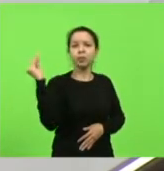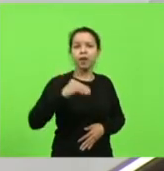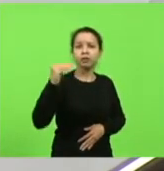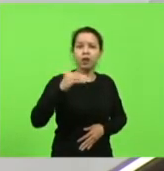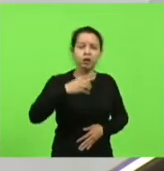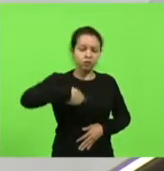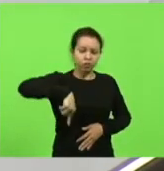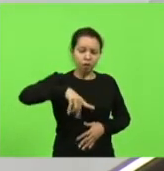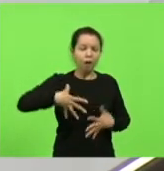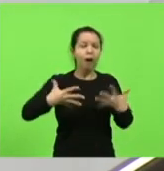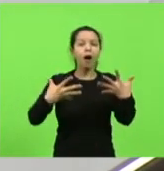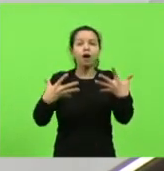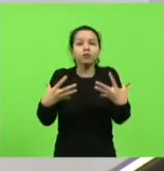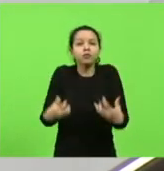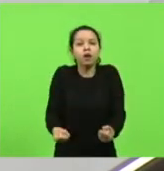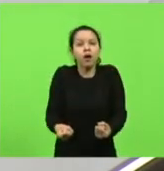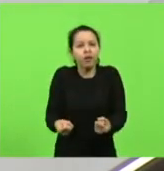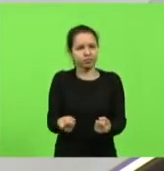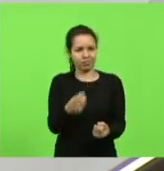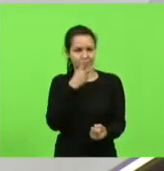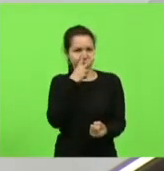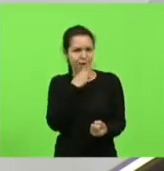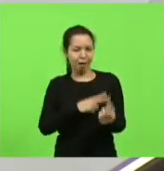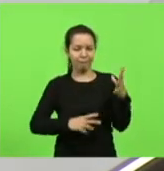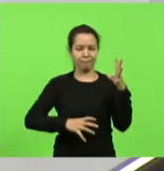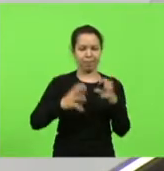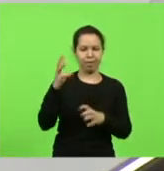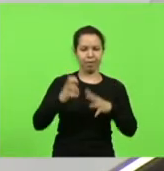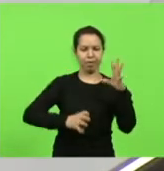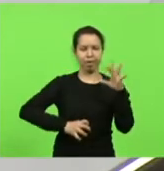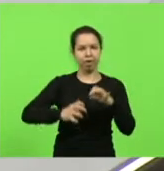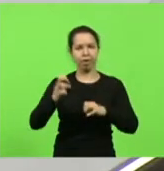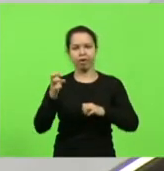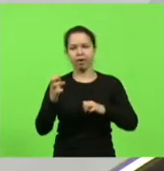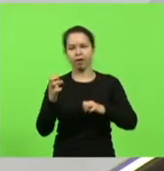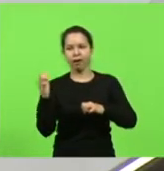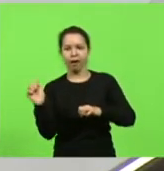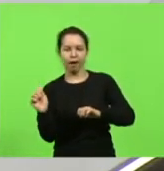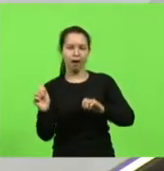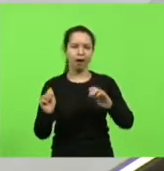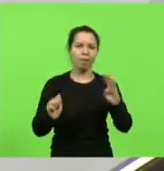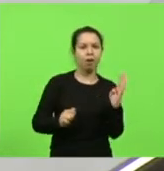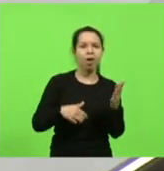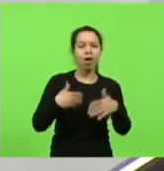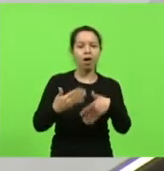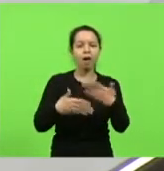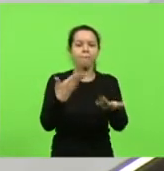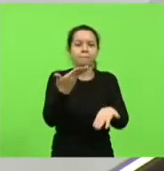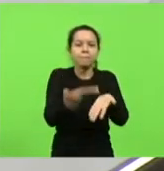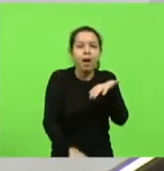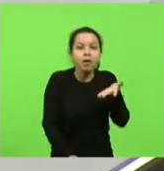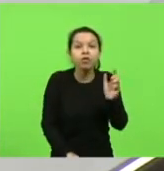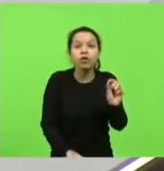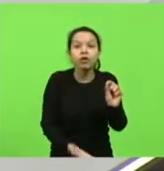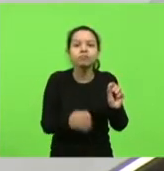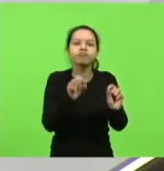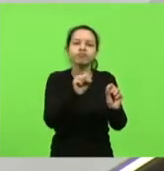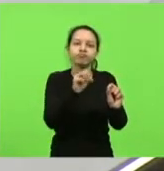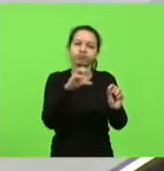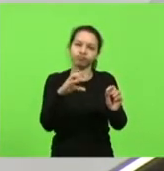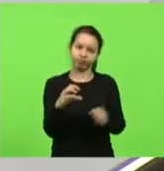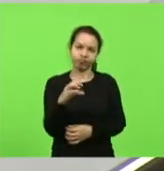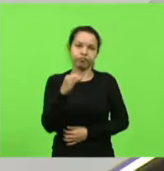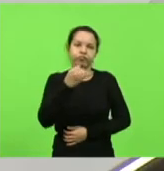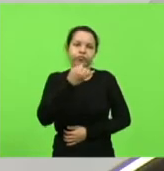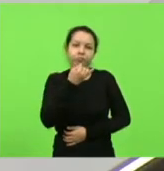aceitamos. Ficamos aqui numa briga entre o lado A e o lado B e quem perde no final de tudo é Santa Catarina. Infelizmente, o nosso